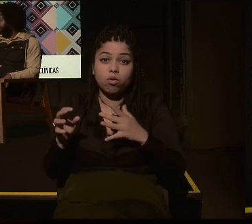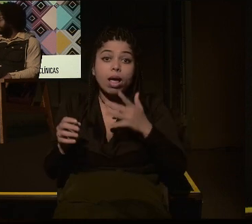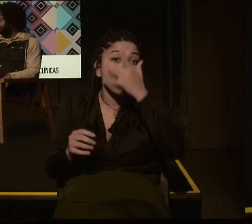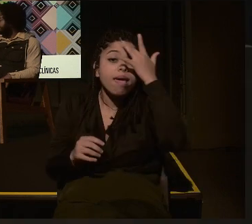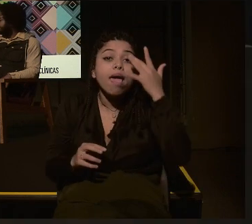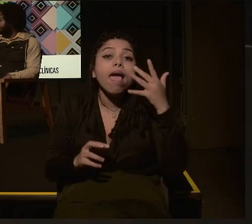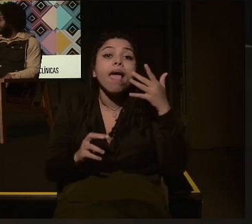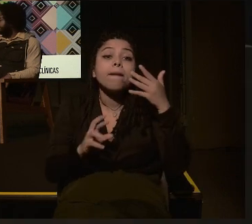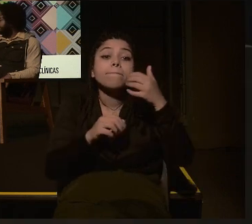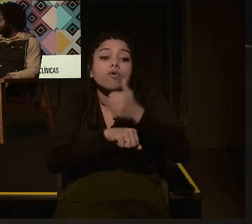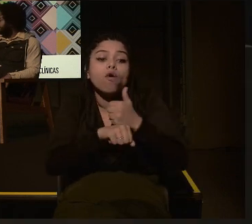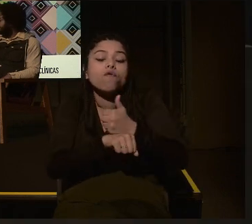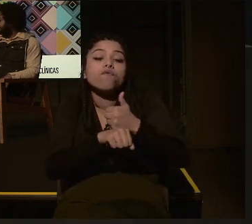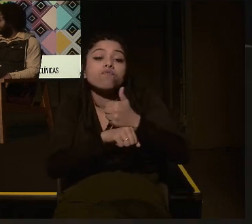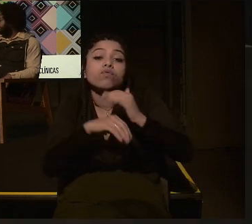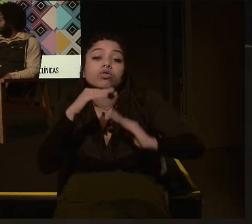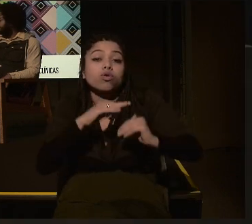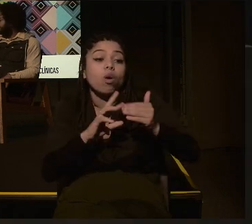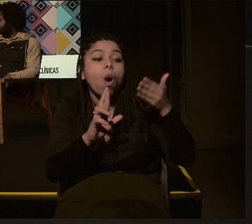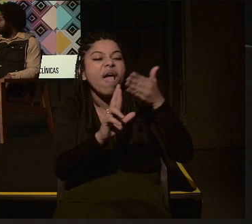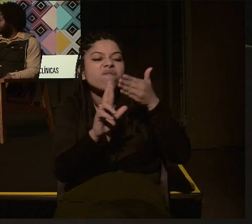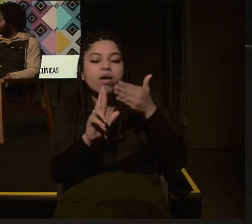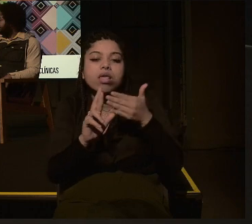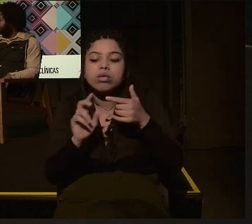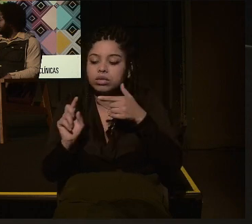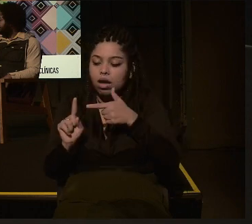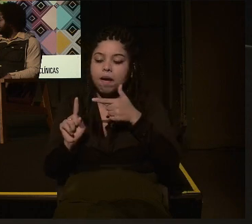referência. E